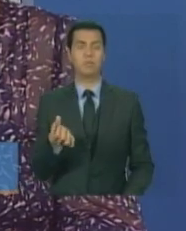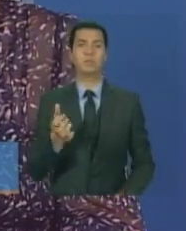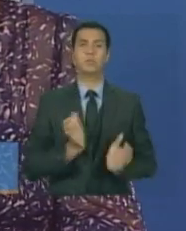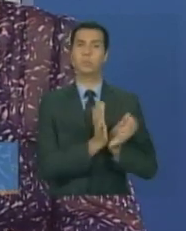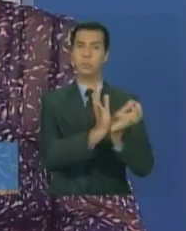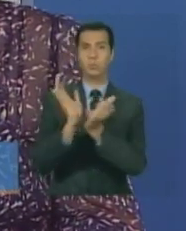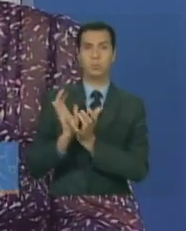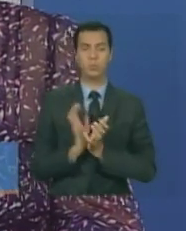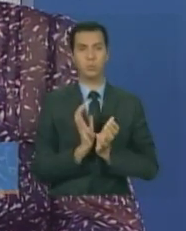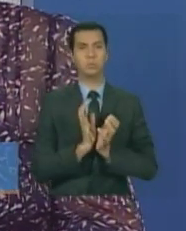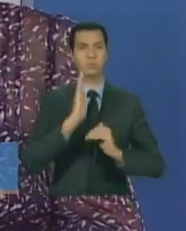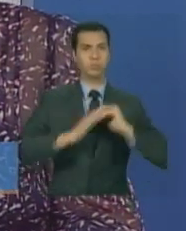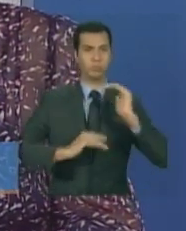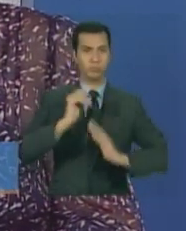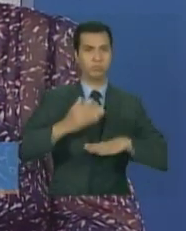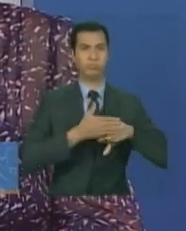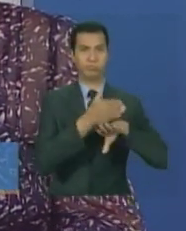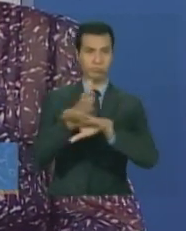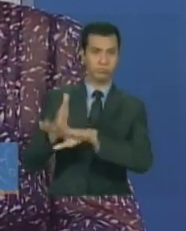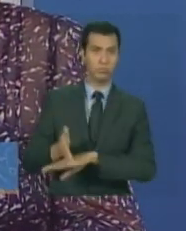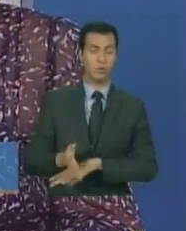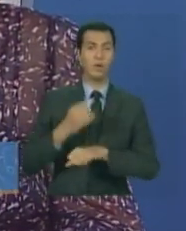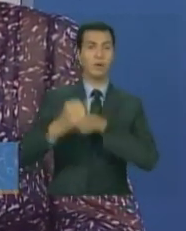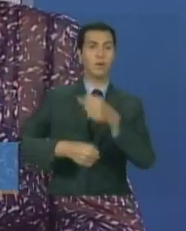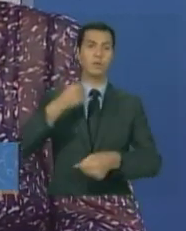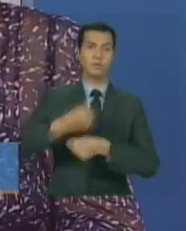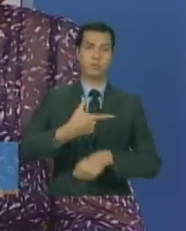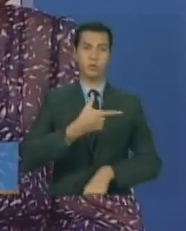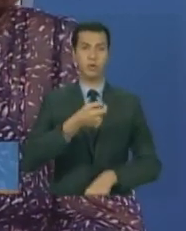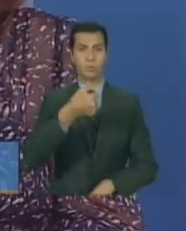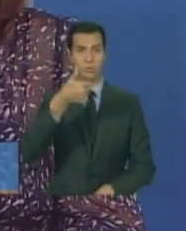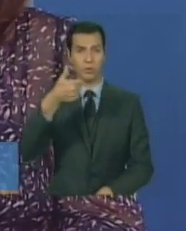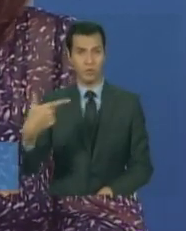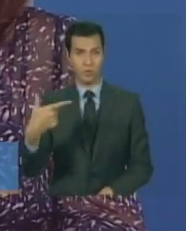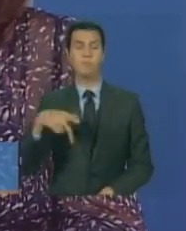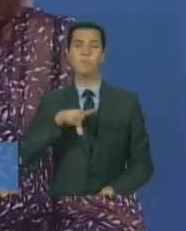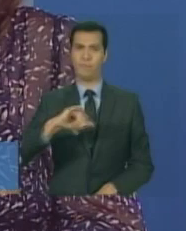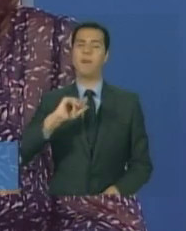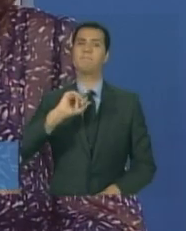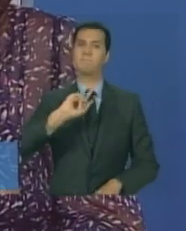e para o ano seguinte nós teremos outras ações,